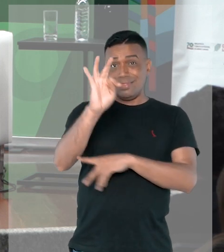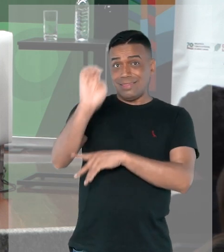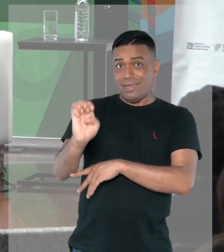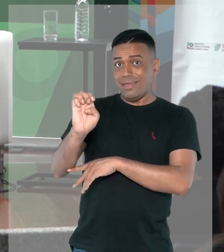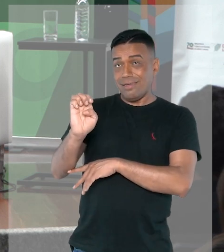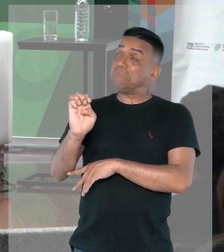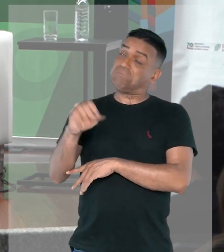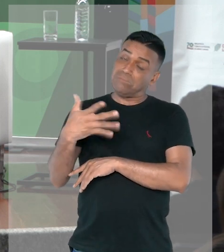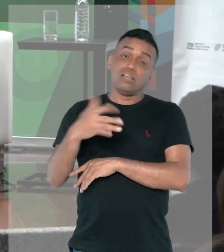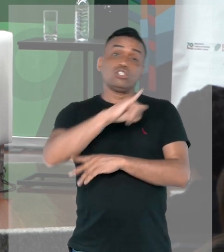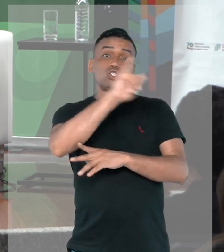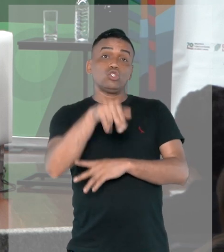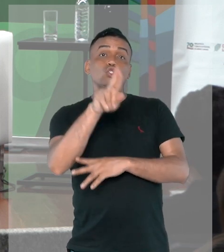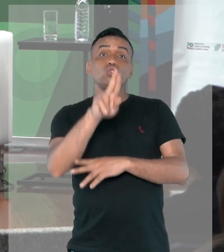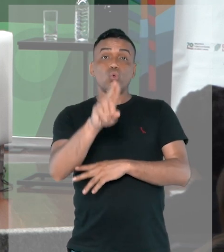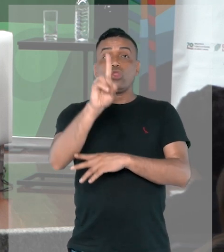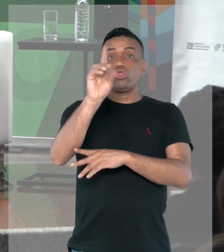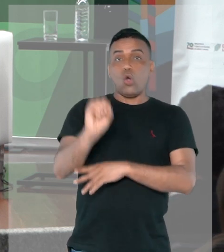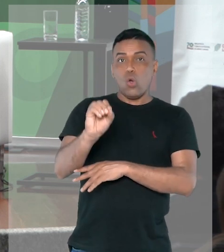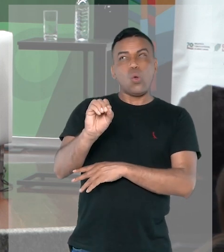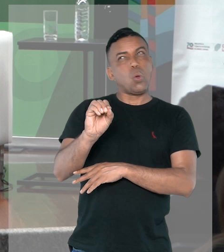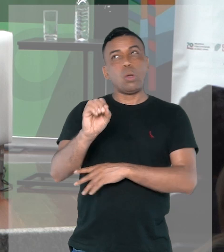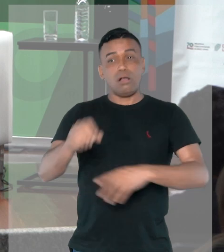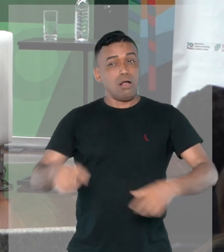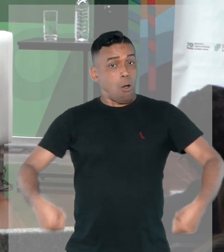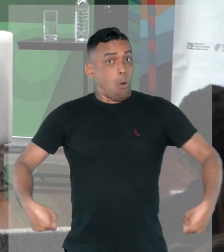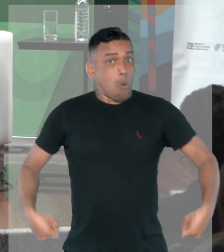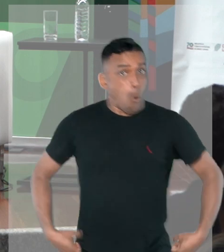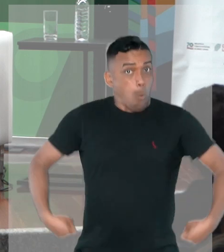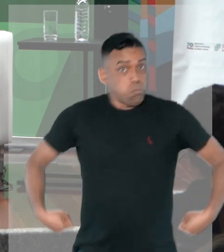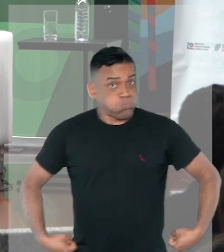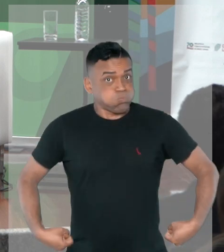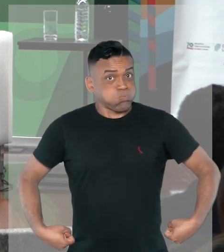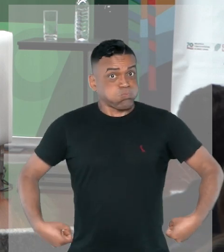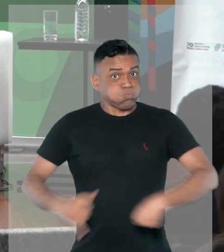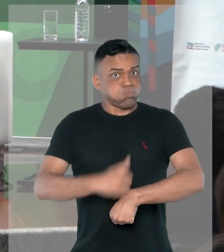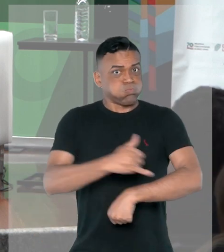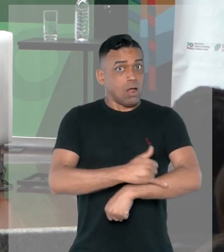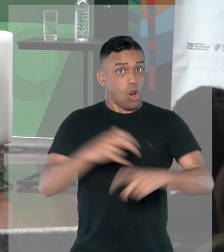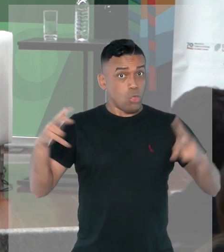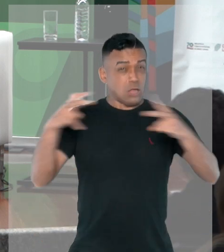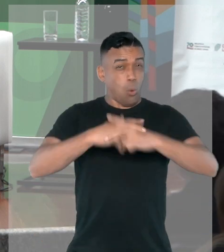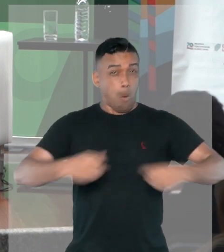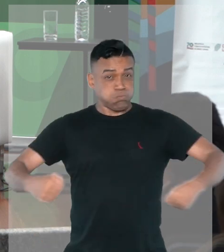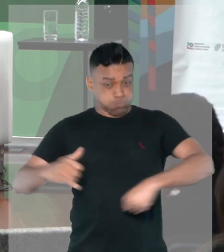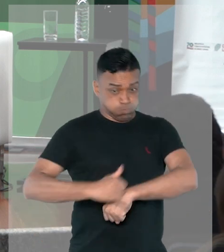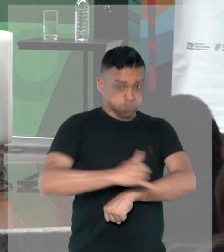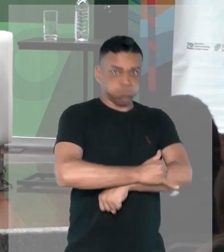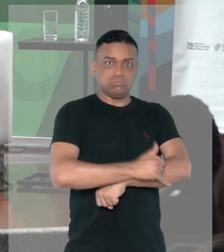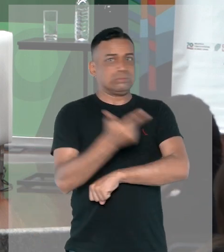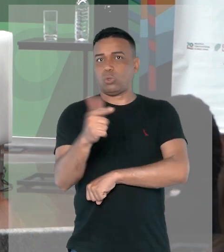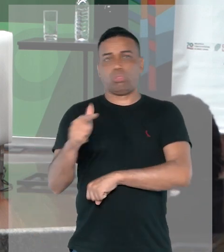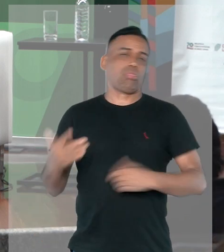judô, só a gente não tem ainda sumô lá, né? Os lutadores de sumô, que são homens muito grandes e muito gordos, a